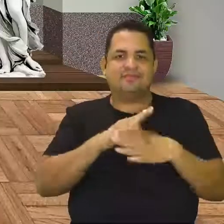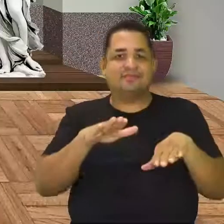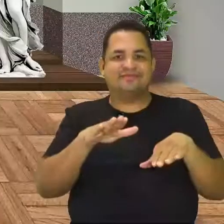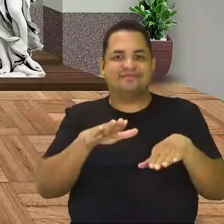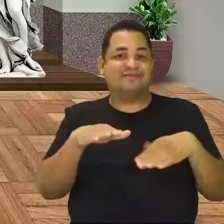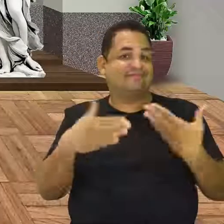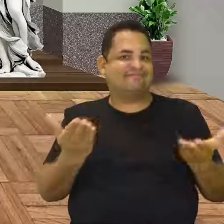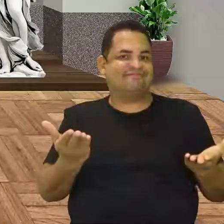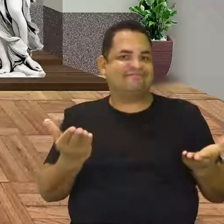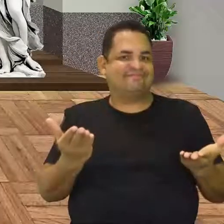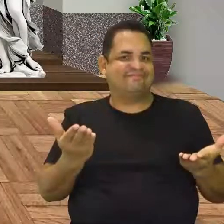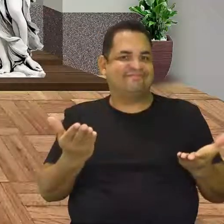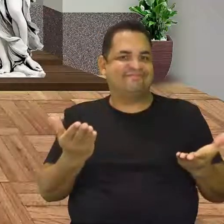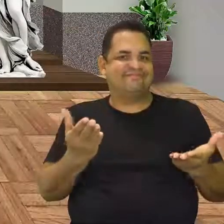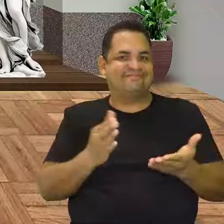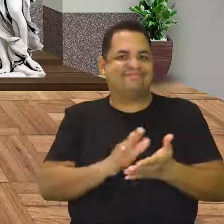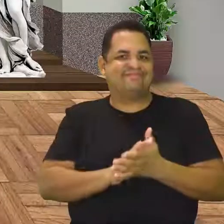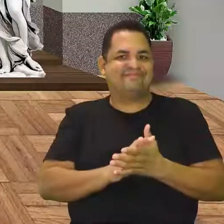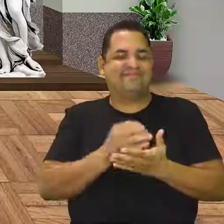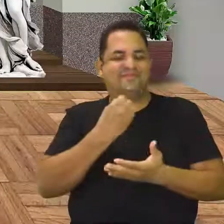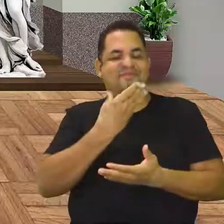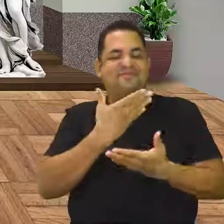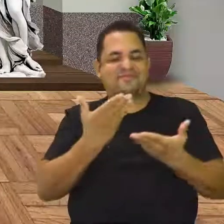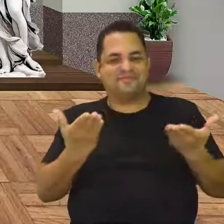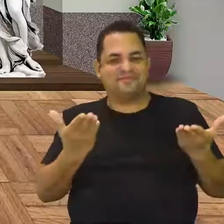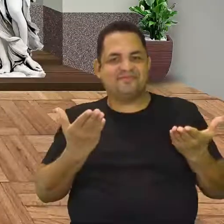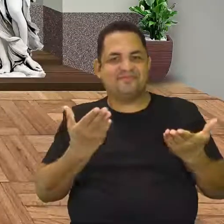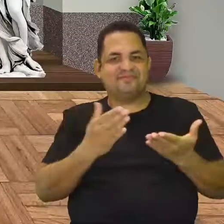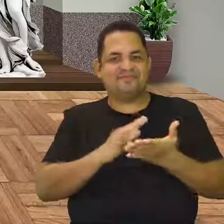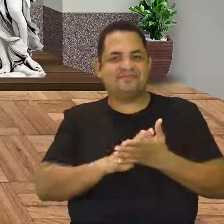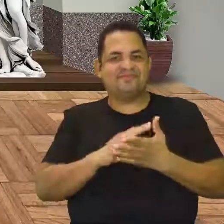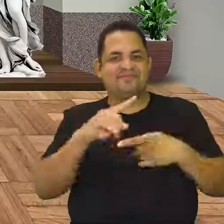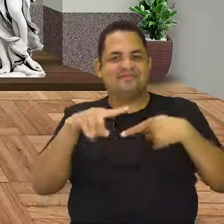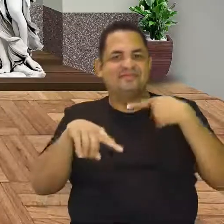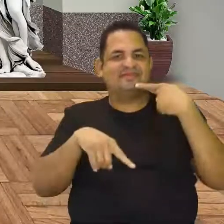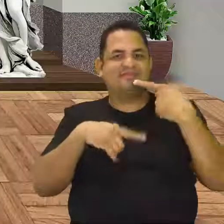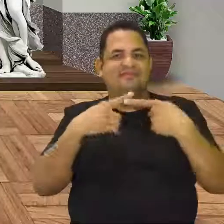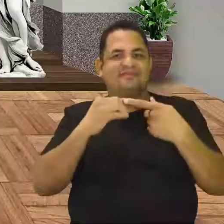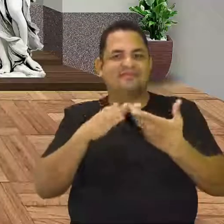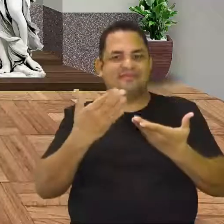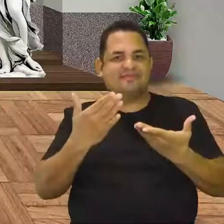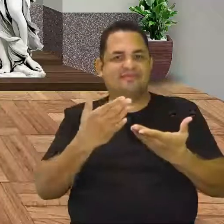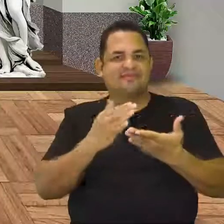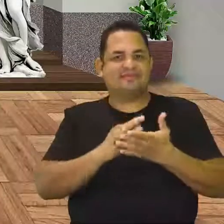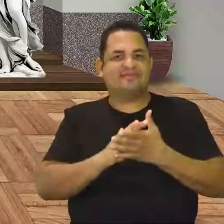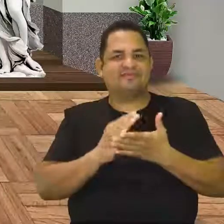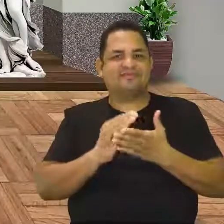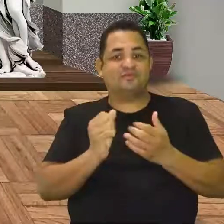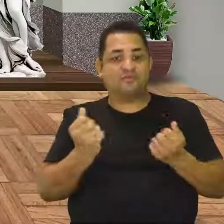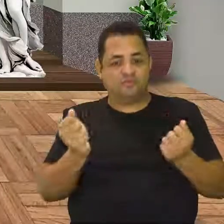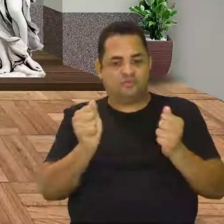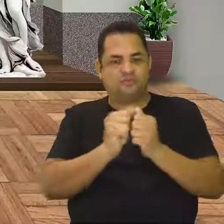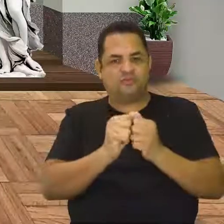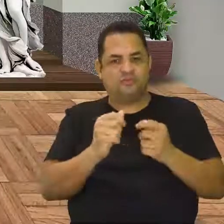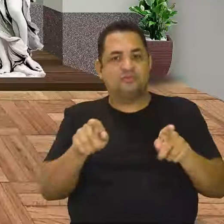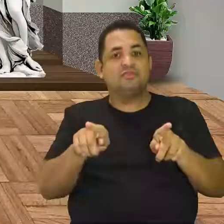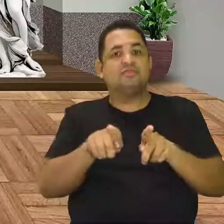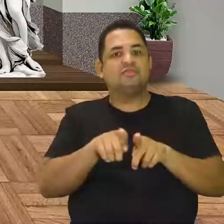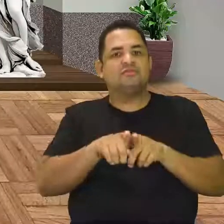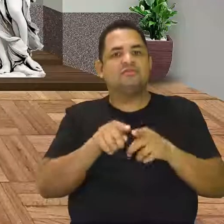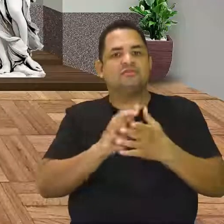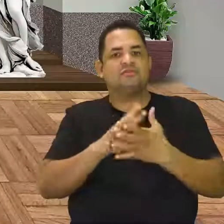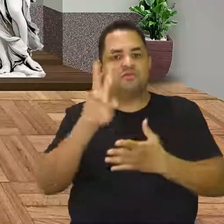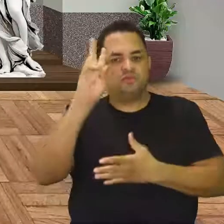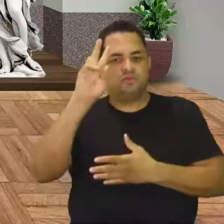acabou. Mas tudo bem, nós iremos daqui a pouco, lá pela frente, estarmos juntos de novo com a história de Rondônia,